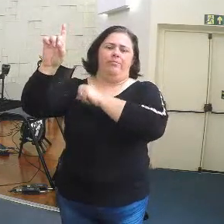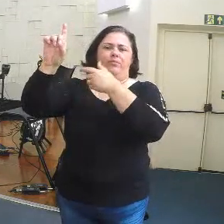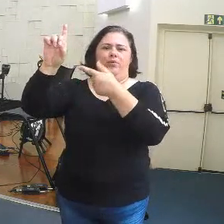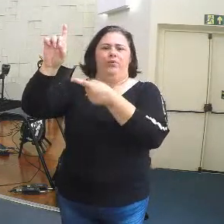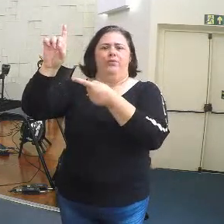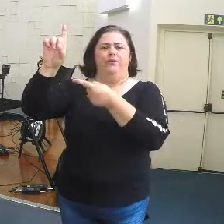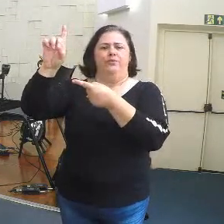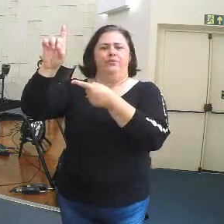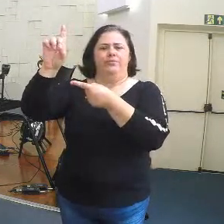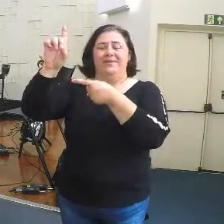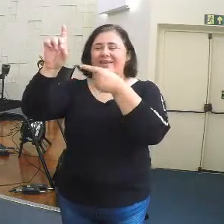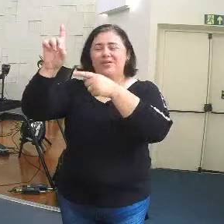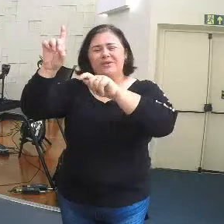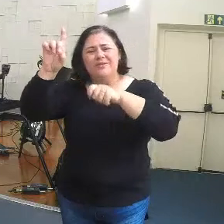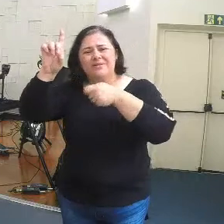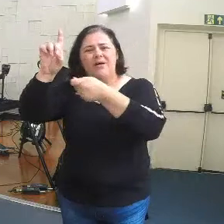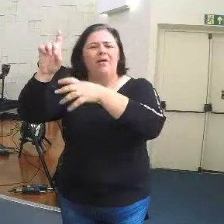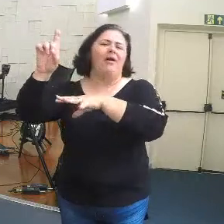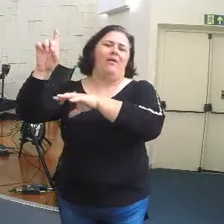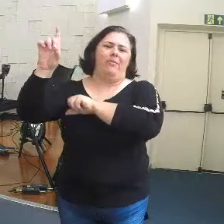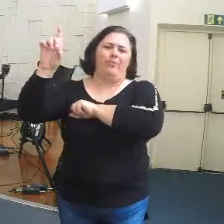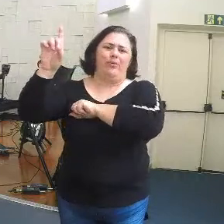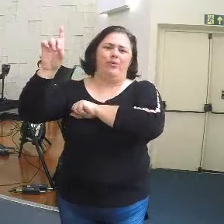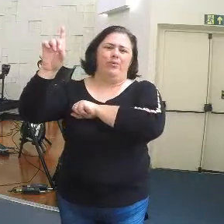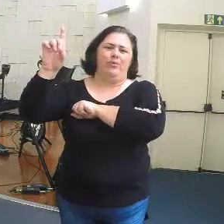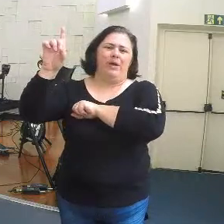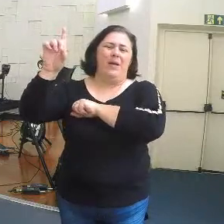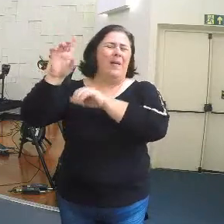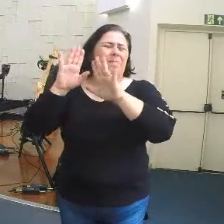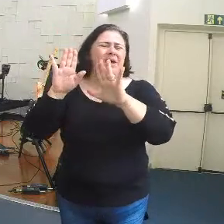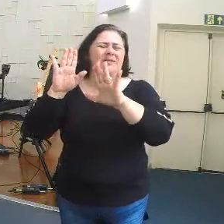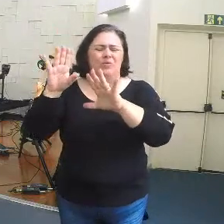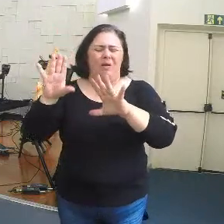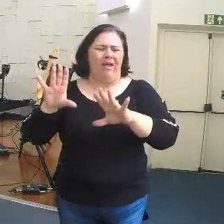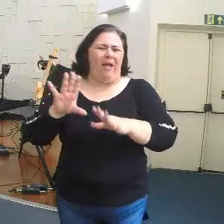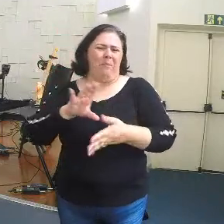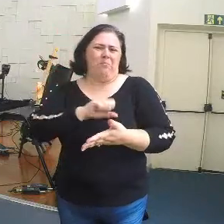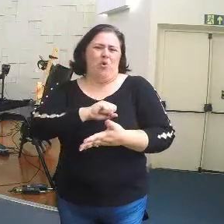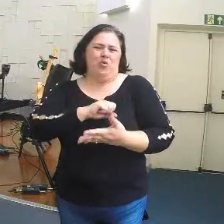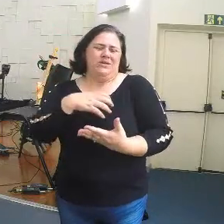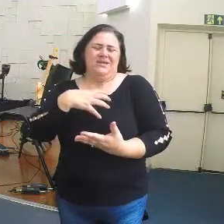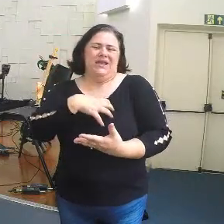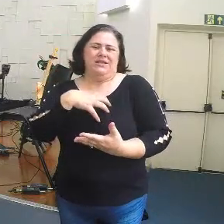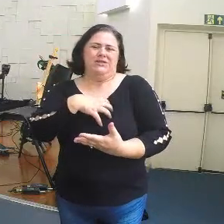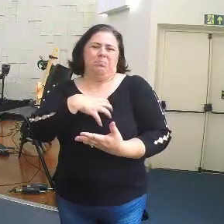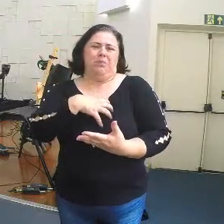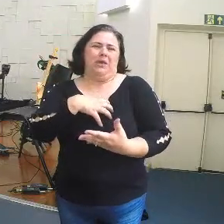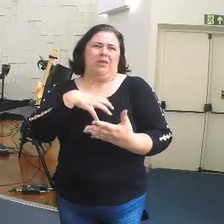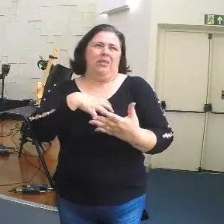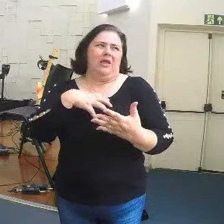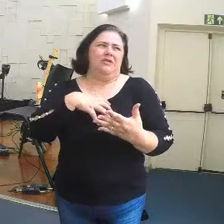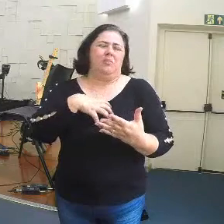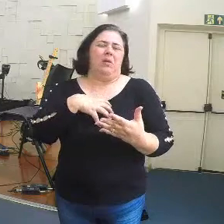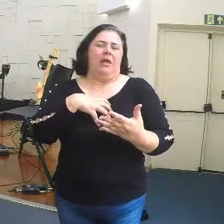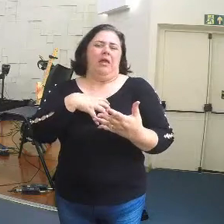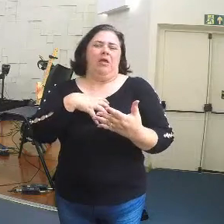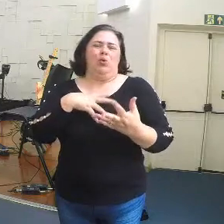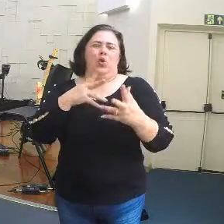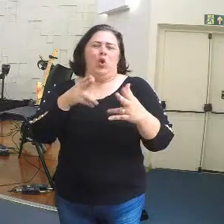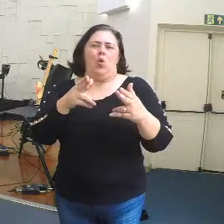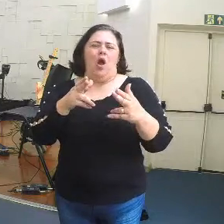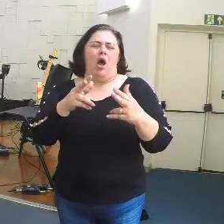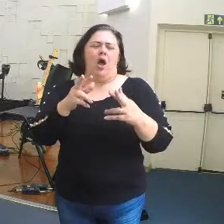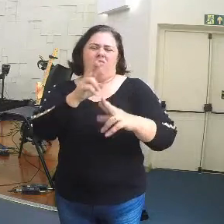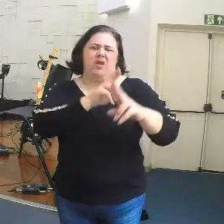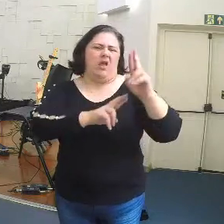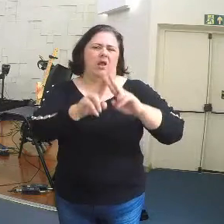irrefutável. Agora, nós não estamos falando de amor como um sentimento. Nós estamos falando de amor apenas como uma intenção. Estamos falando de